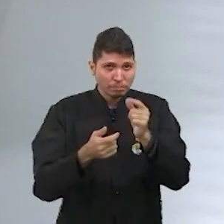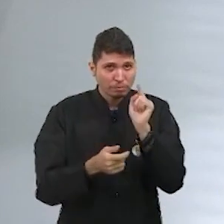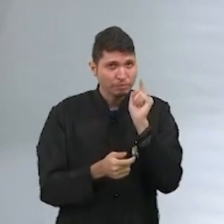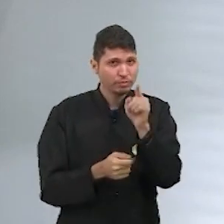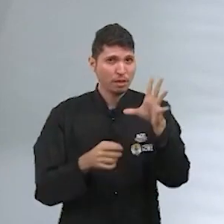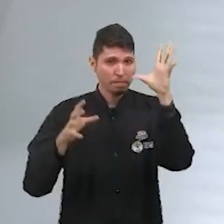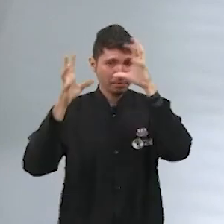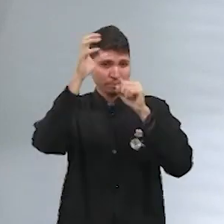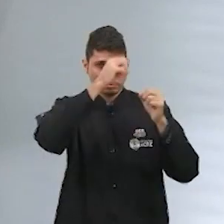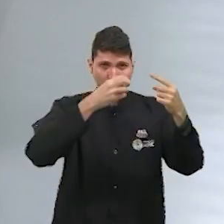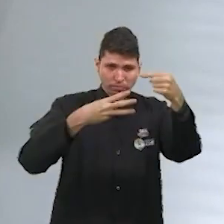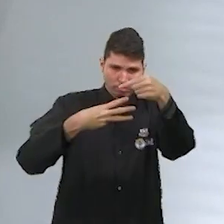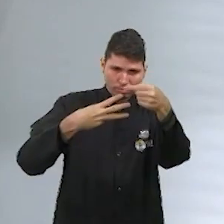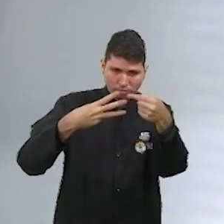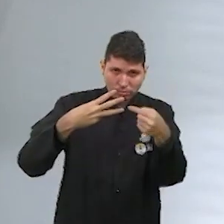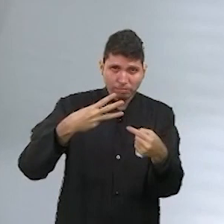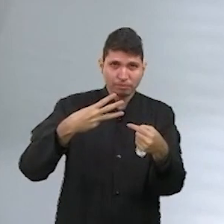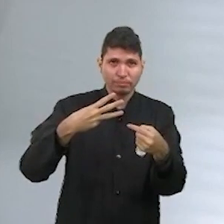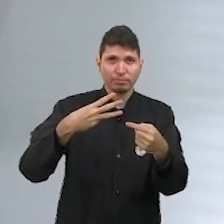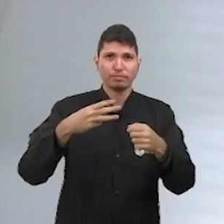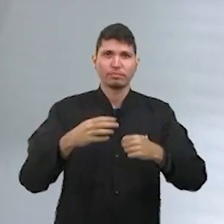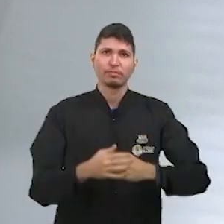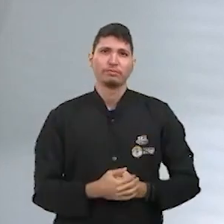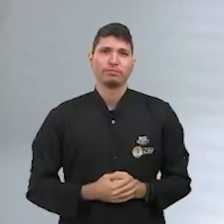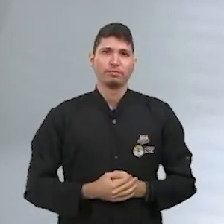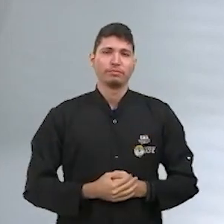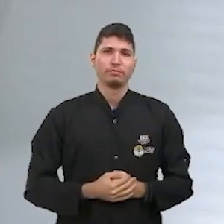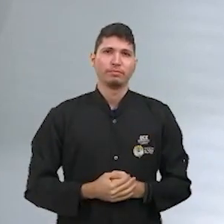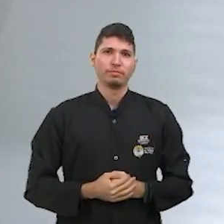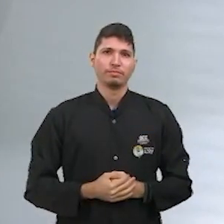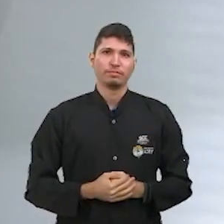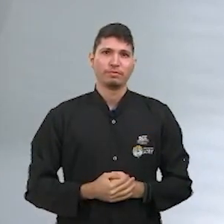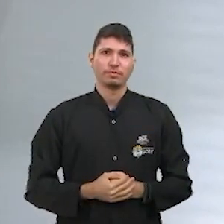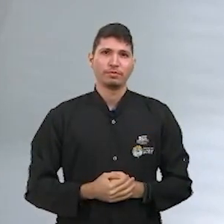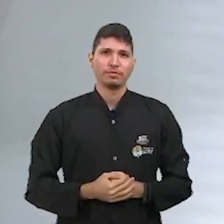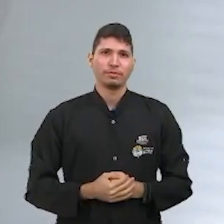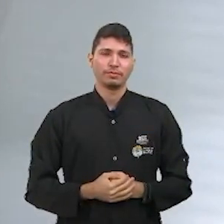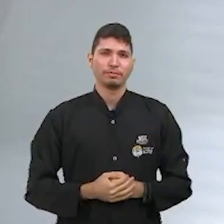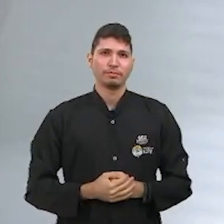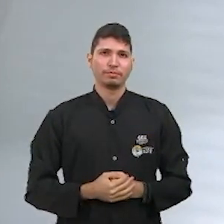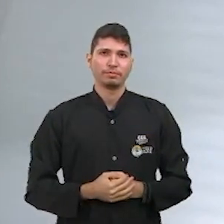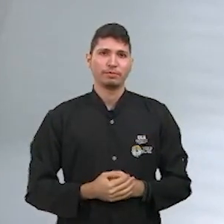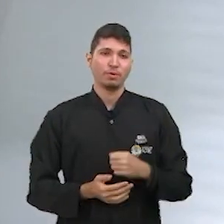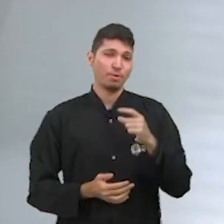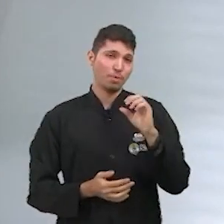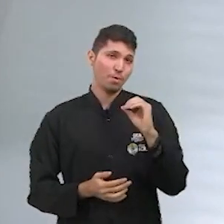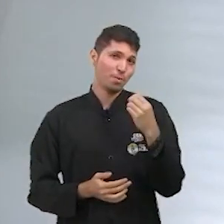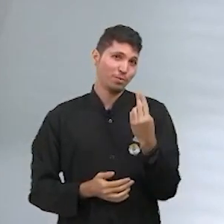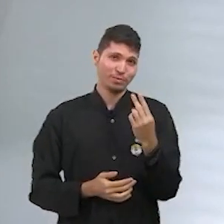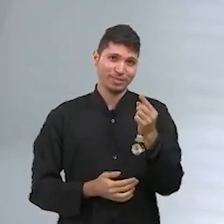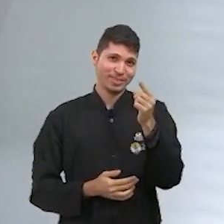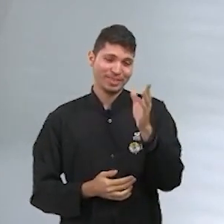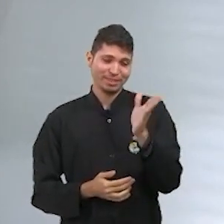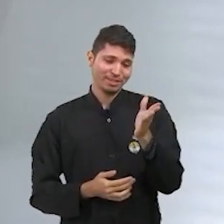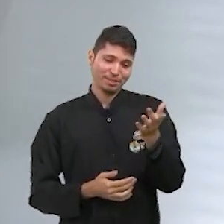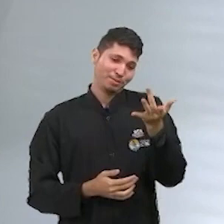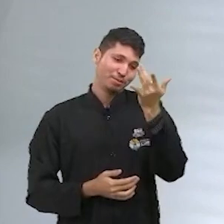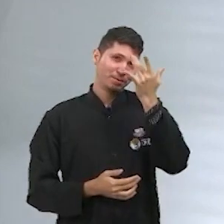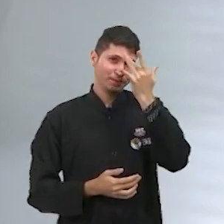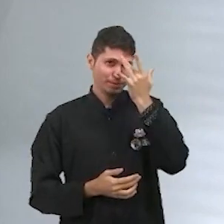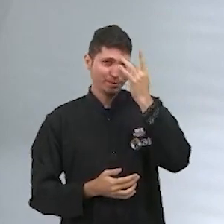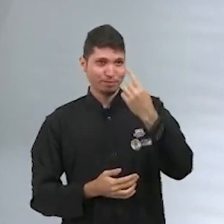aprender esses 3 elementos químicos. Ou você, na aula anterior, né, aprendeu a nossa frasezinha lá, fui ontem no